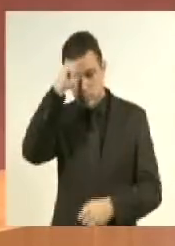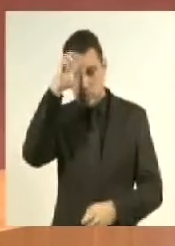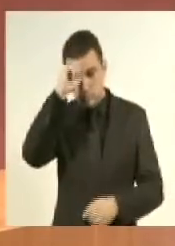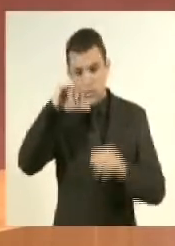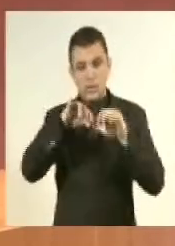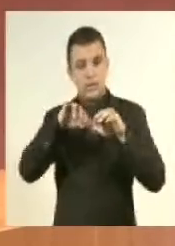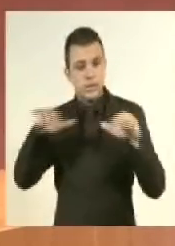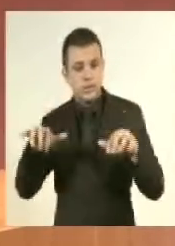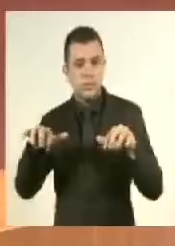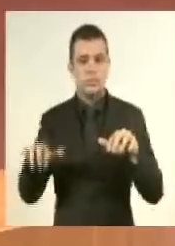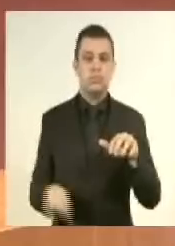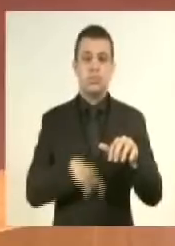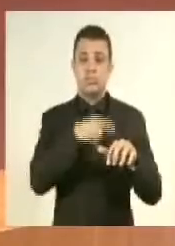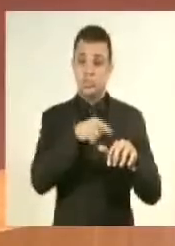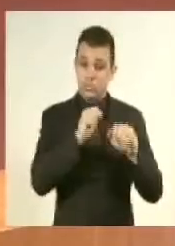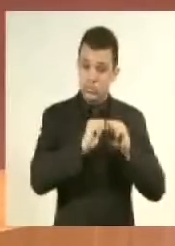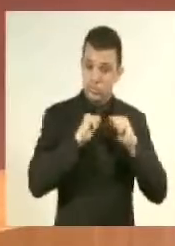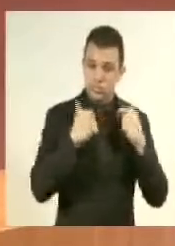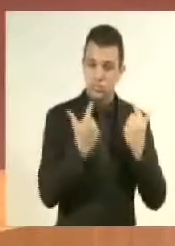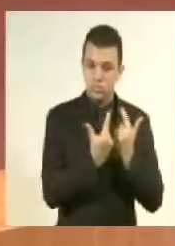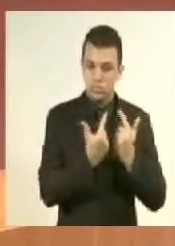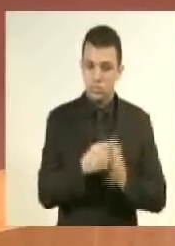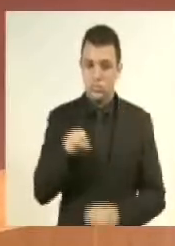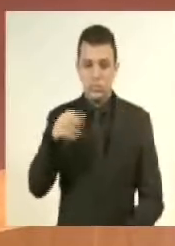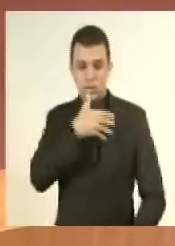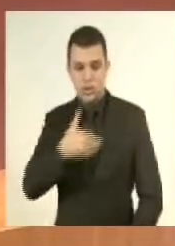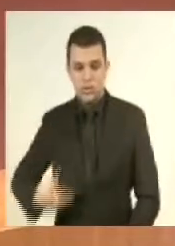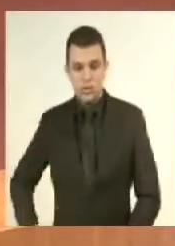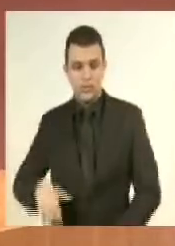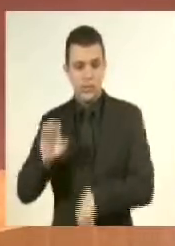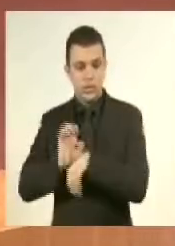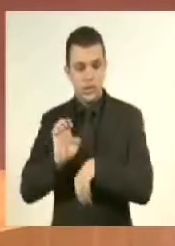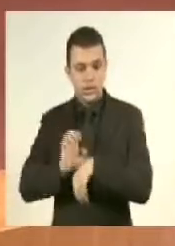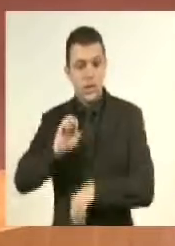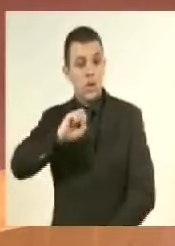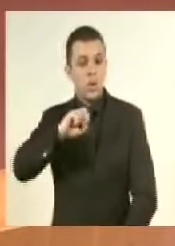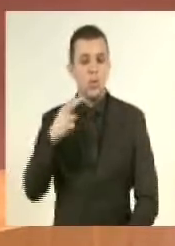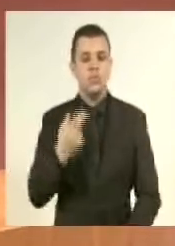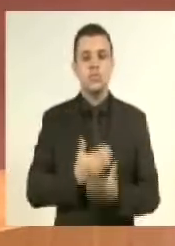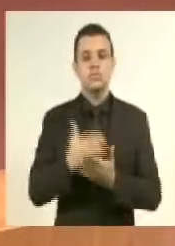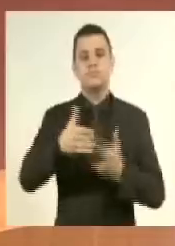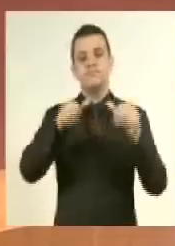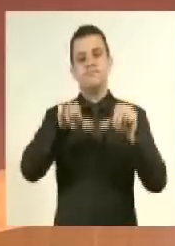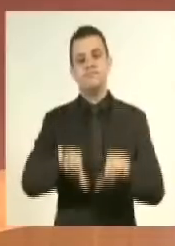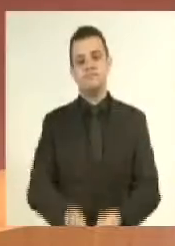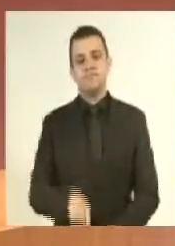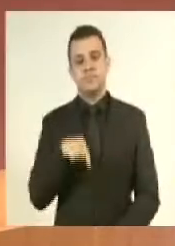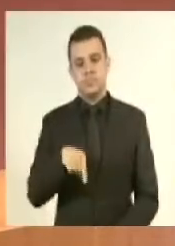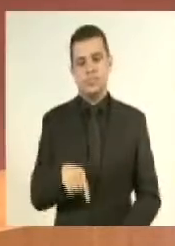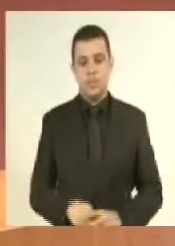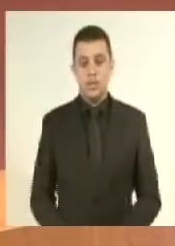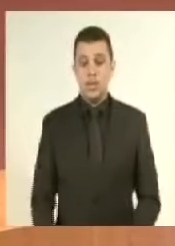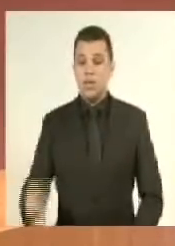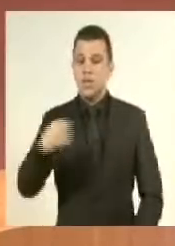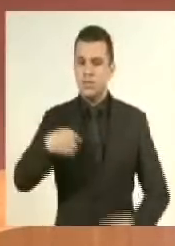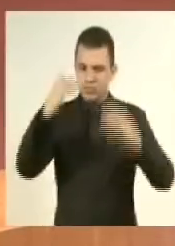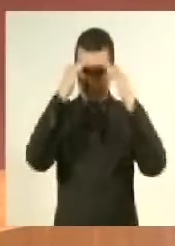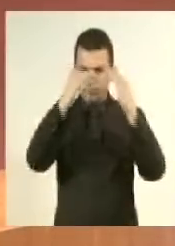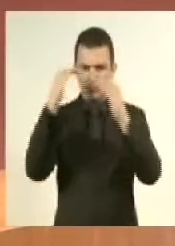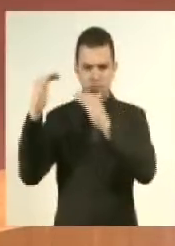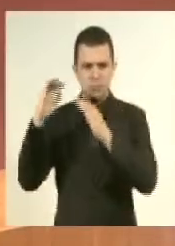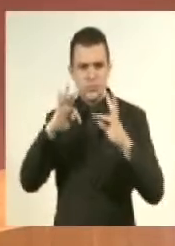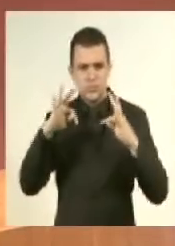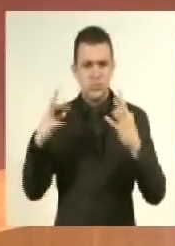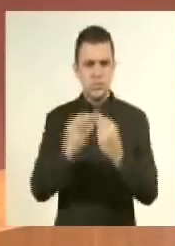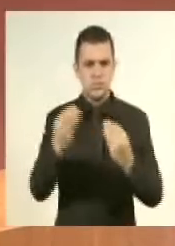do Estado, ou a gente vai viver em crise aqui dentro. Eu, mais do que ninguém, tenho respeito por todos os